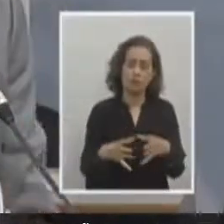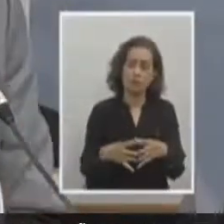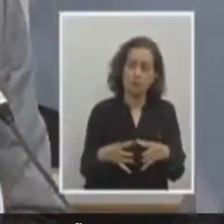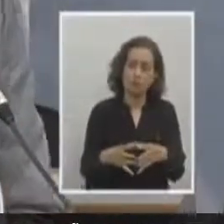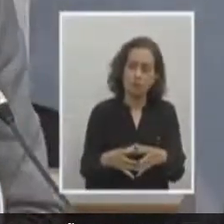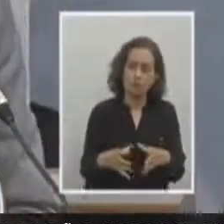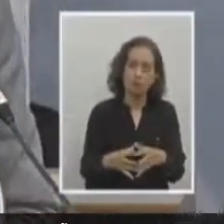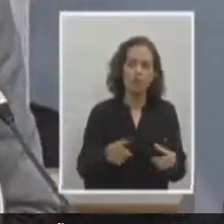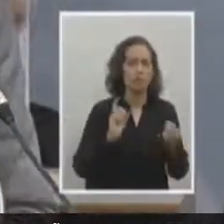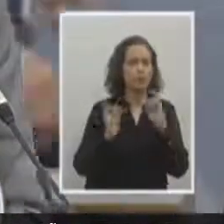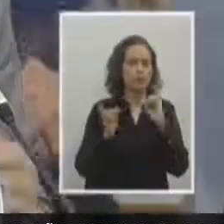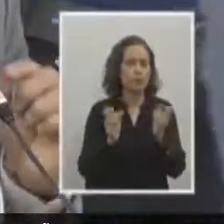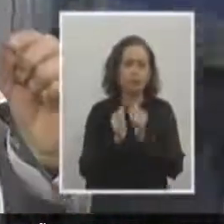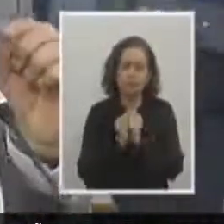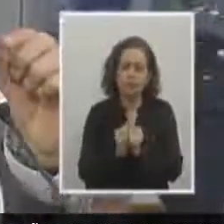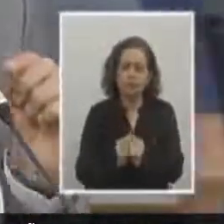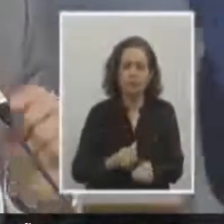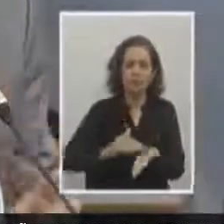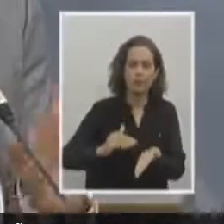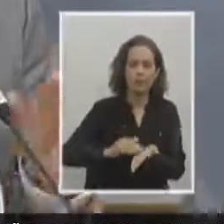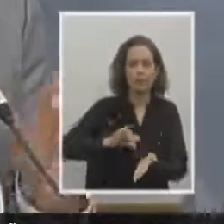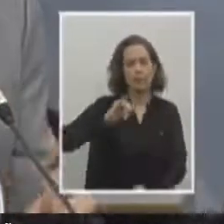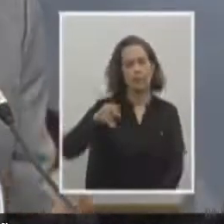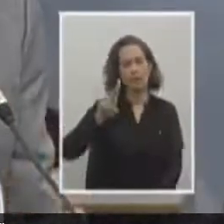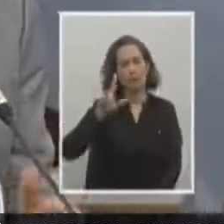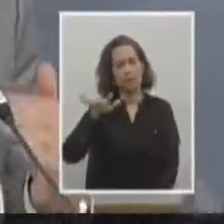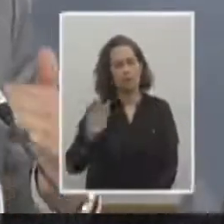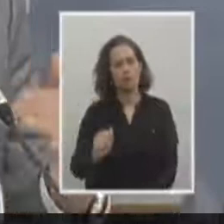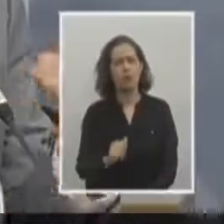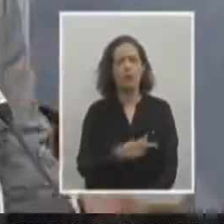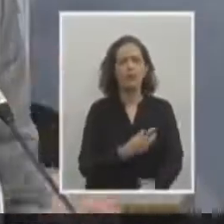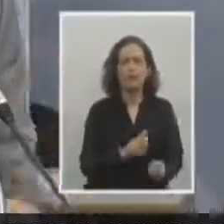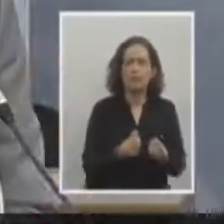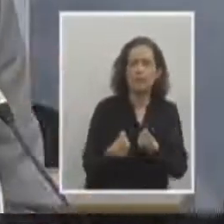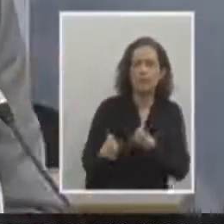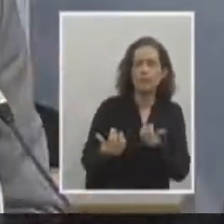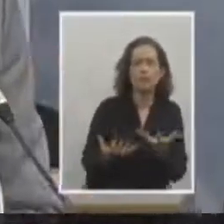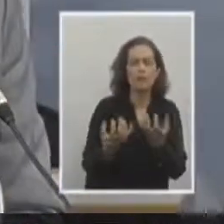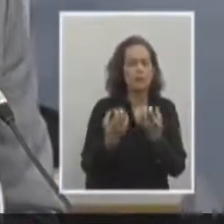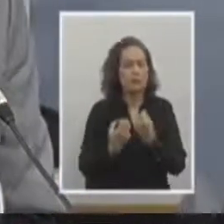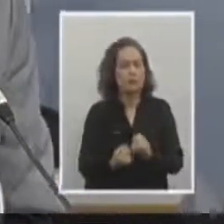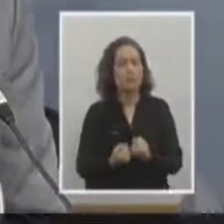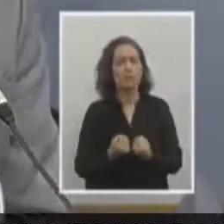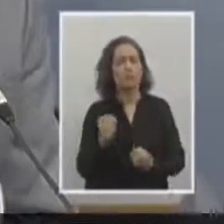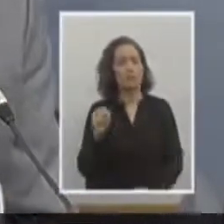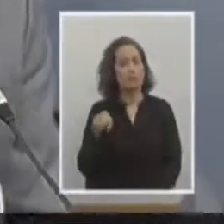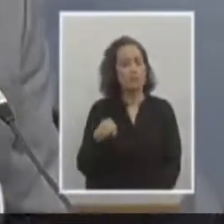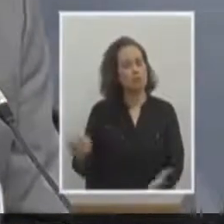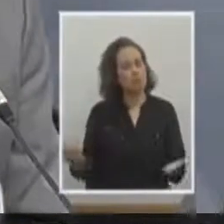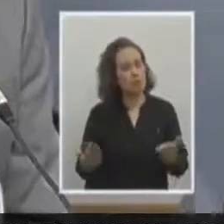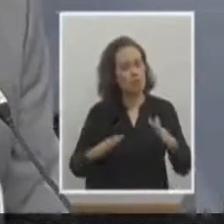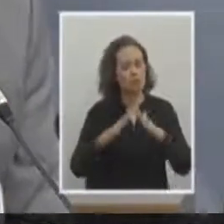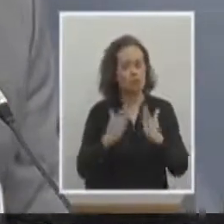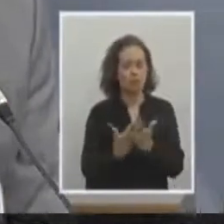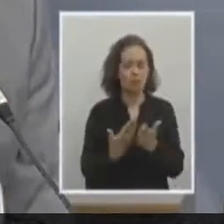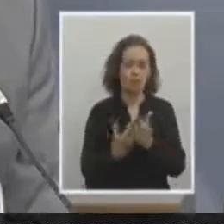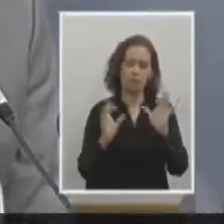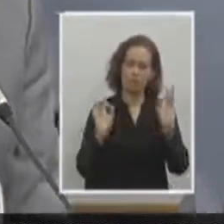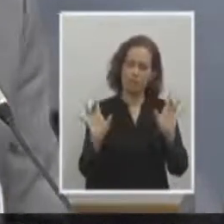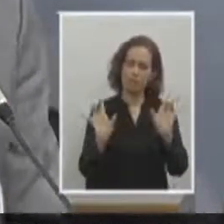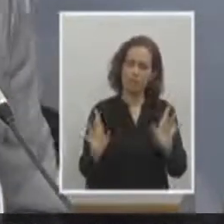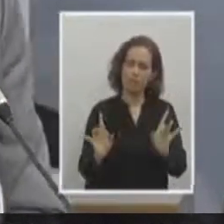com a secretária Júlia. Ela foi sensível, sim, à nossa demanda. E hoje a escola especial está no